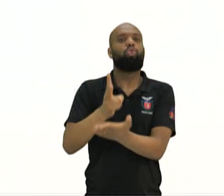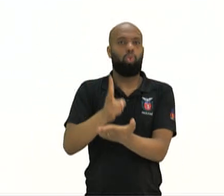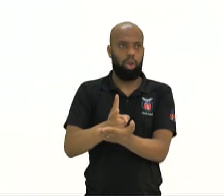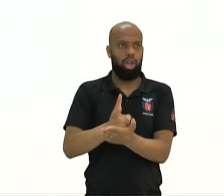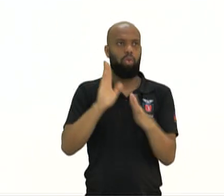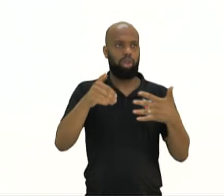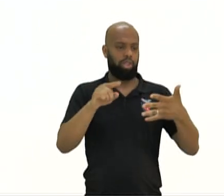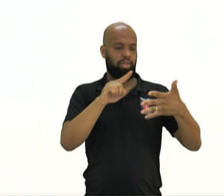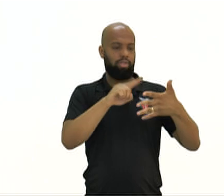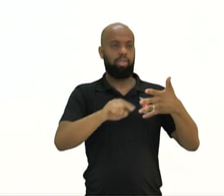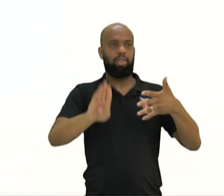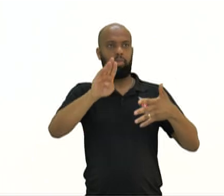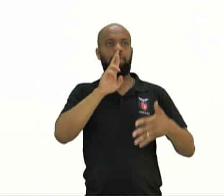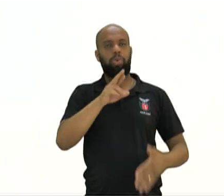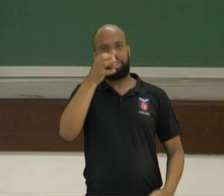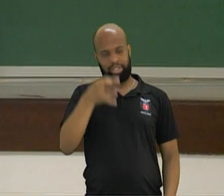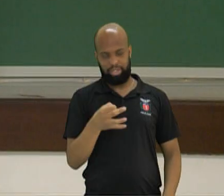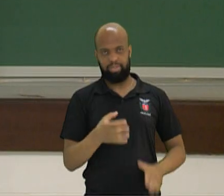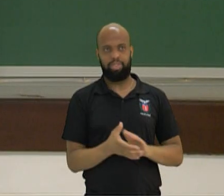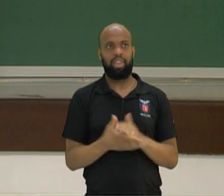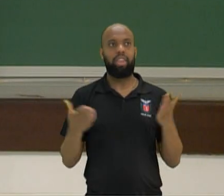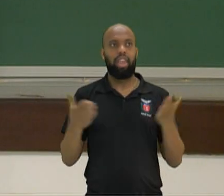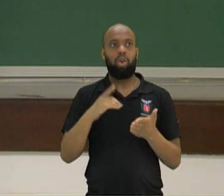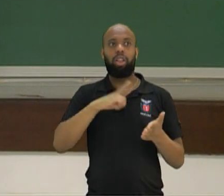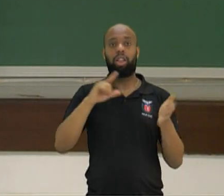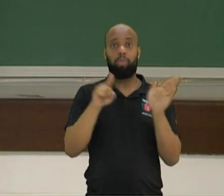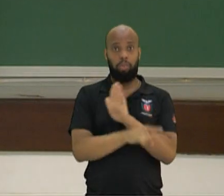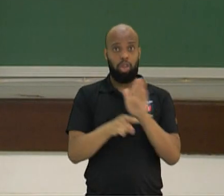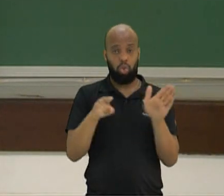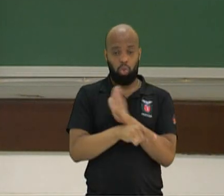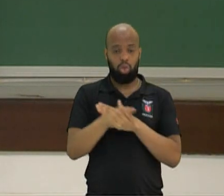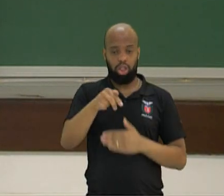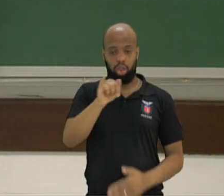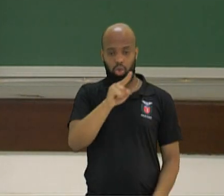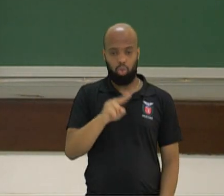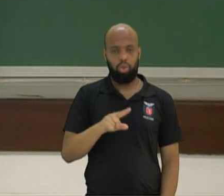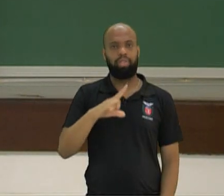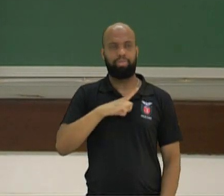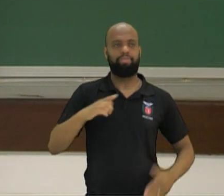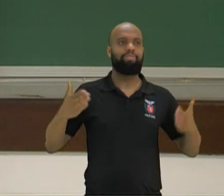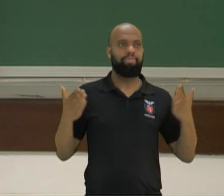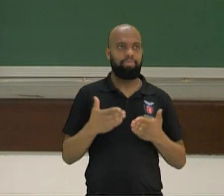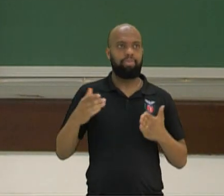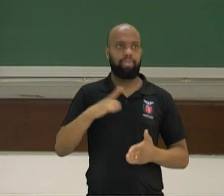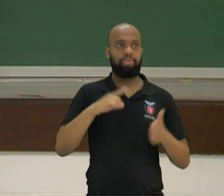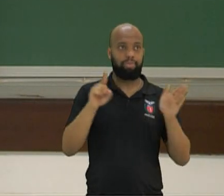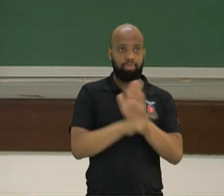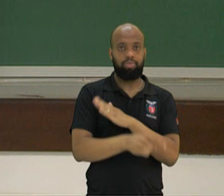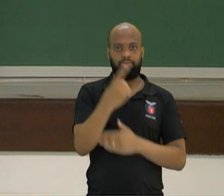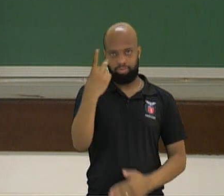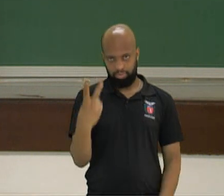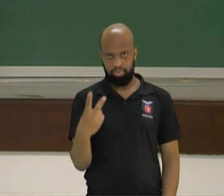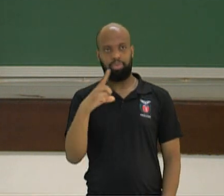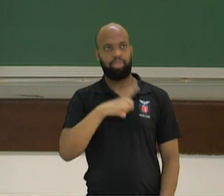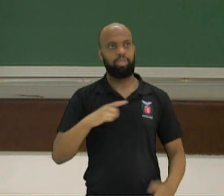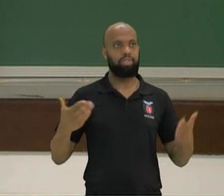letra B é a resposta correta, tá? Bora para o nosso quiz. Duas questões